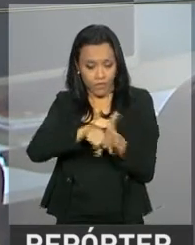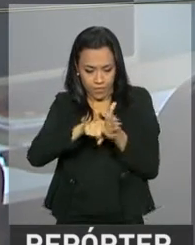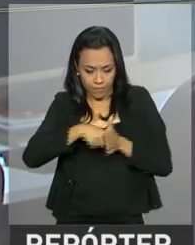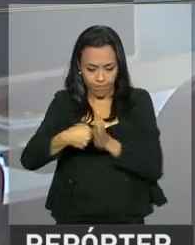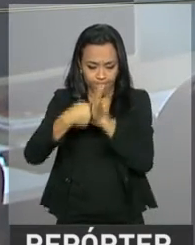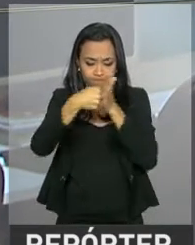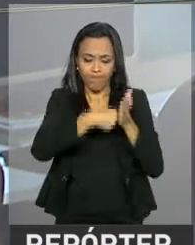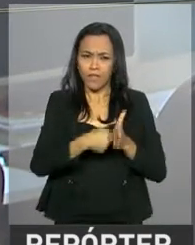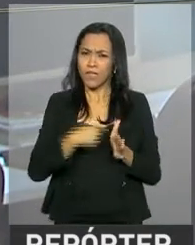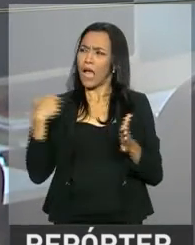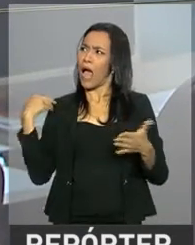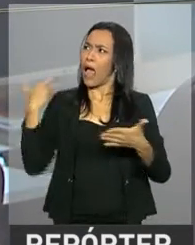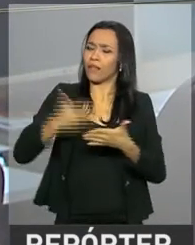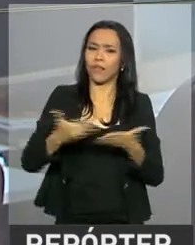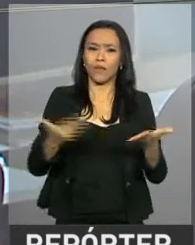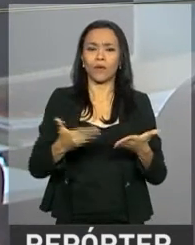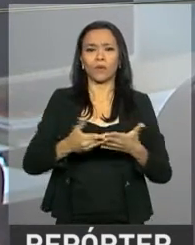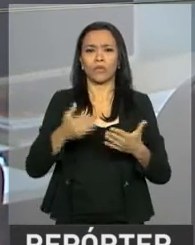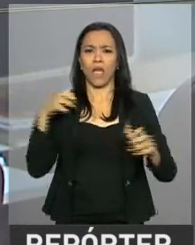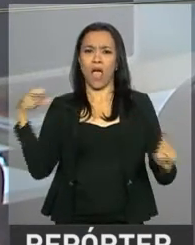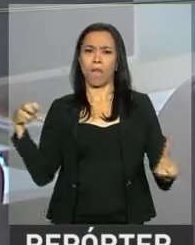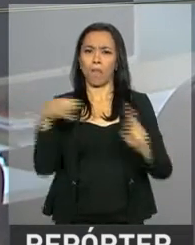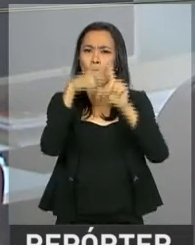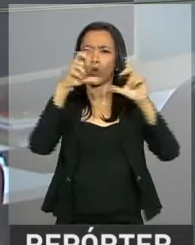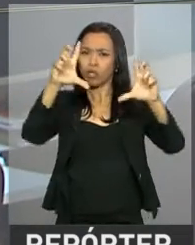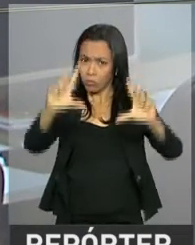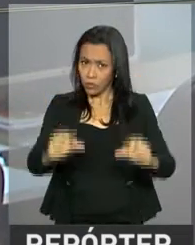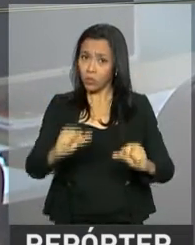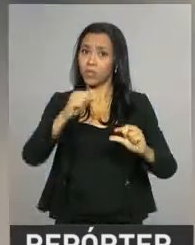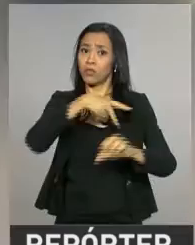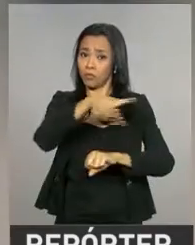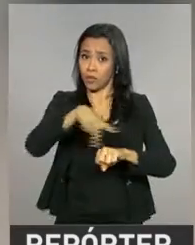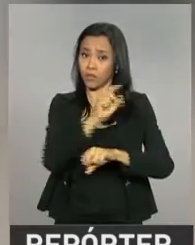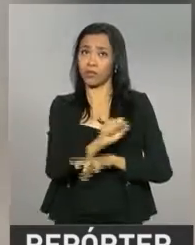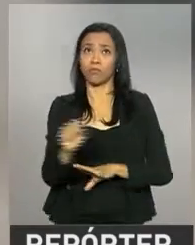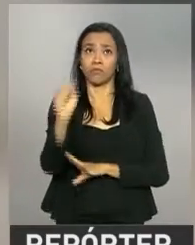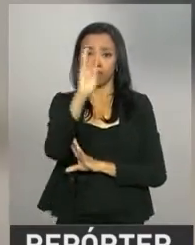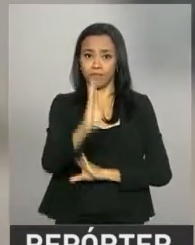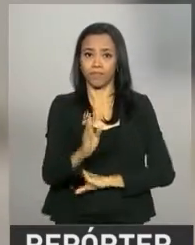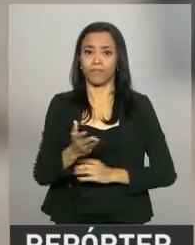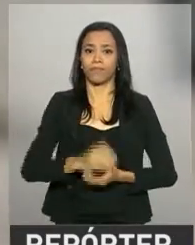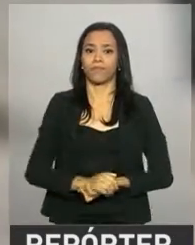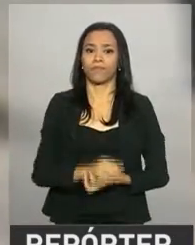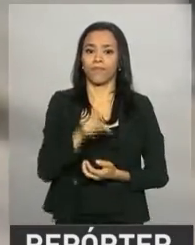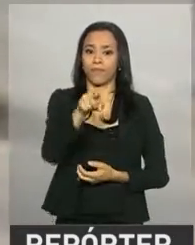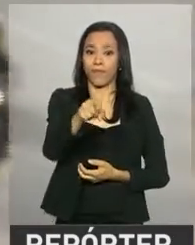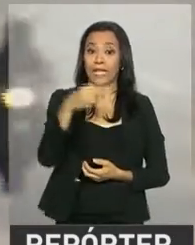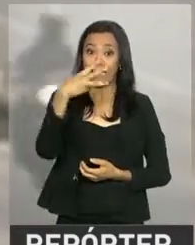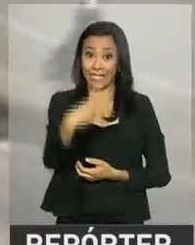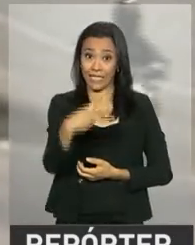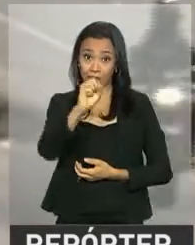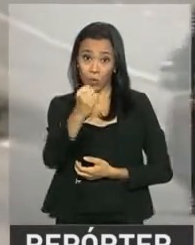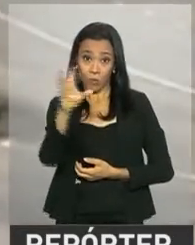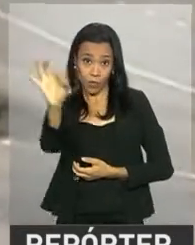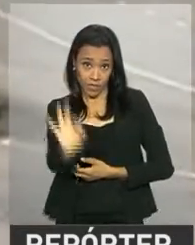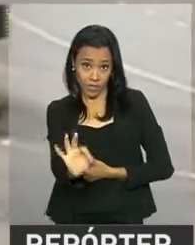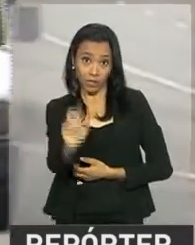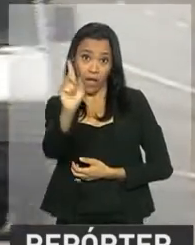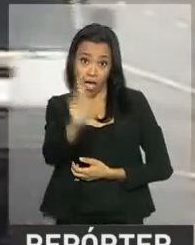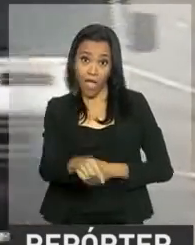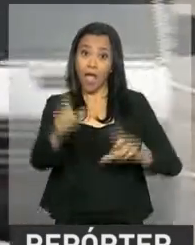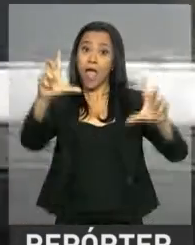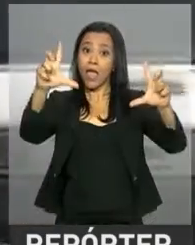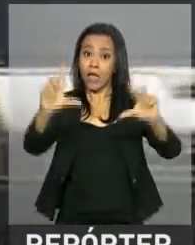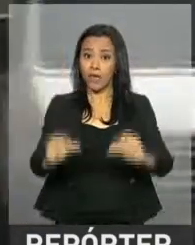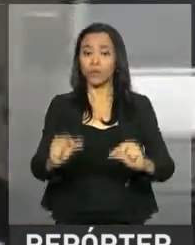de acidentes nas estradas têm caído em todo o país 38% esta foi a redução